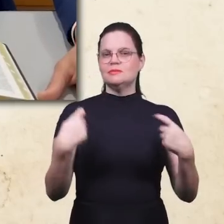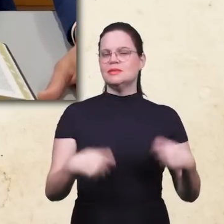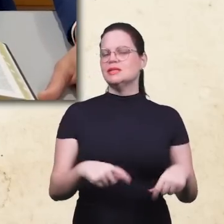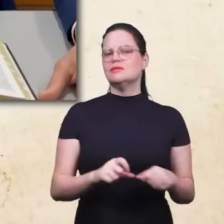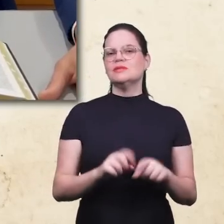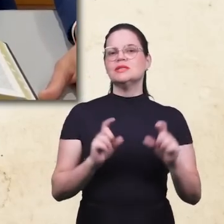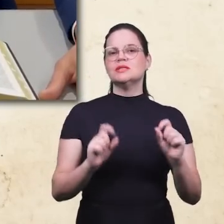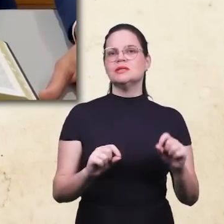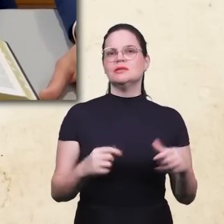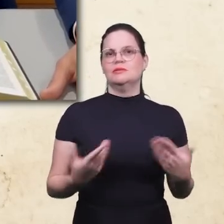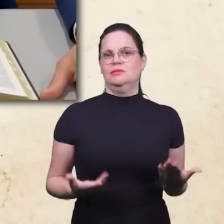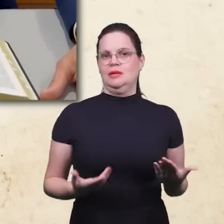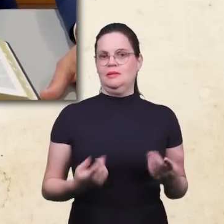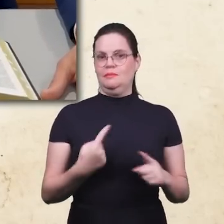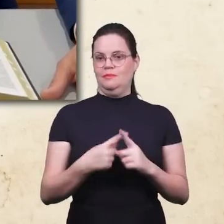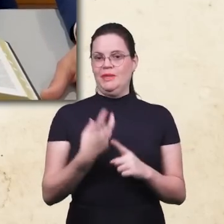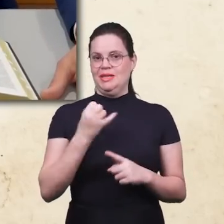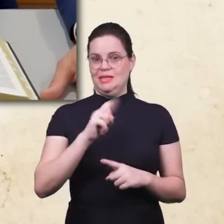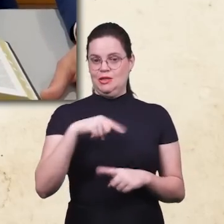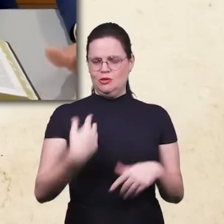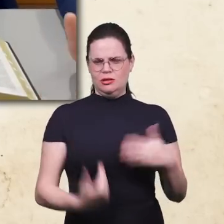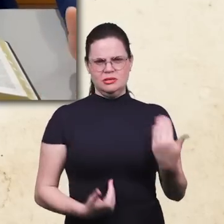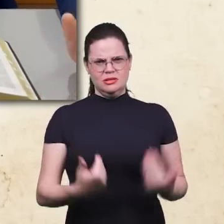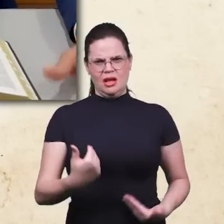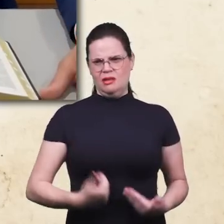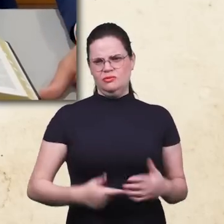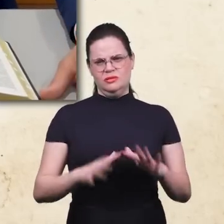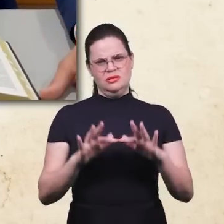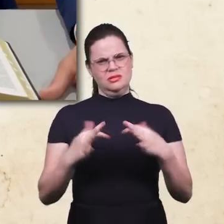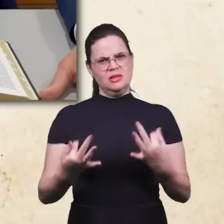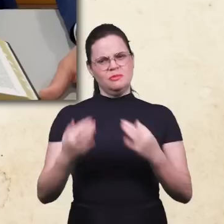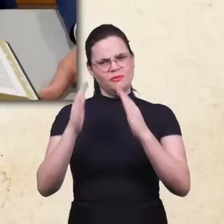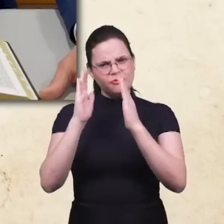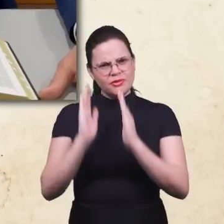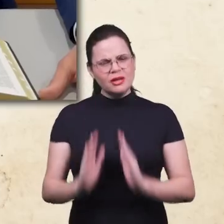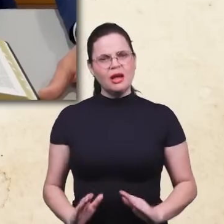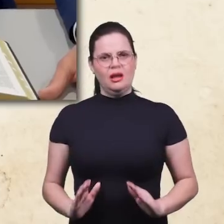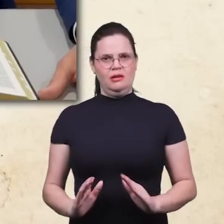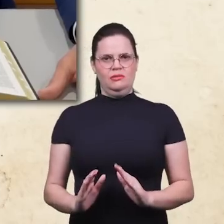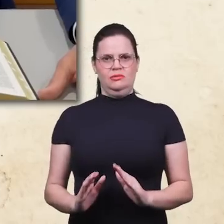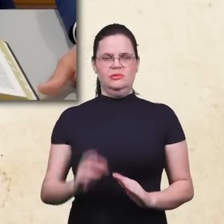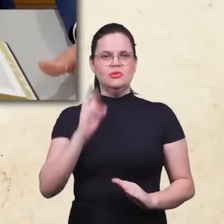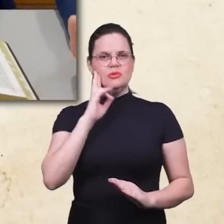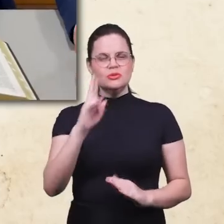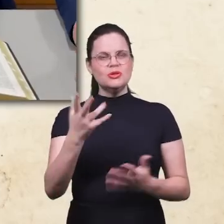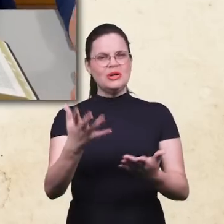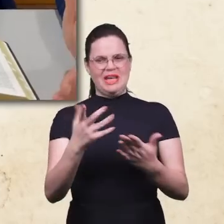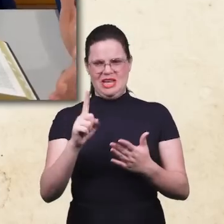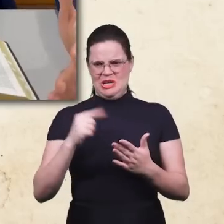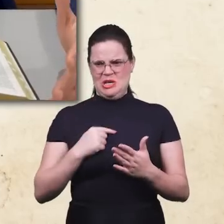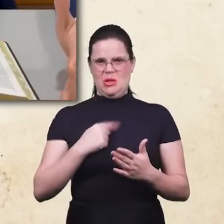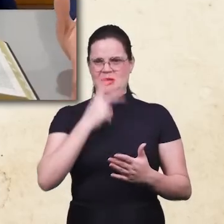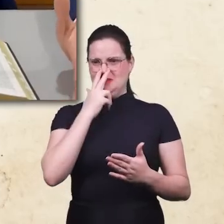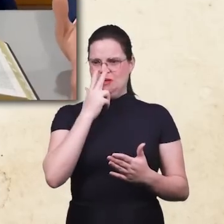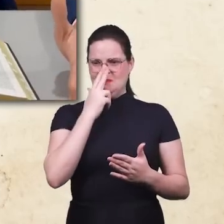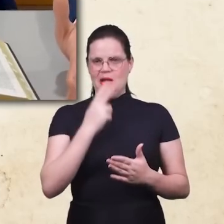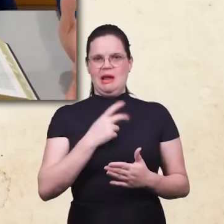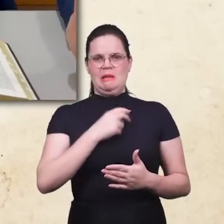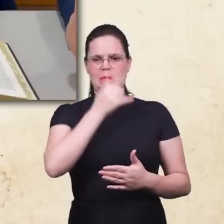fazer, a Bíblia fala, se no pouco nós formos fiéis, é muito pouco. O que o Senhor quer de nós é muito pouco. E